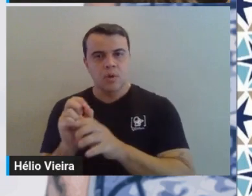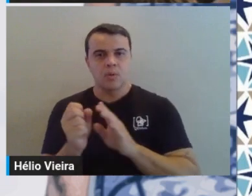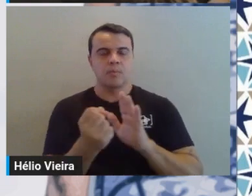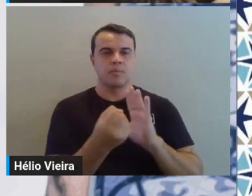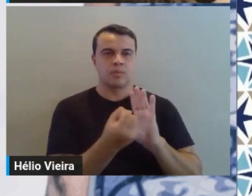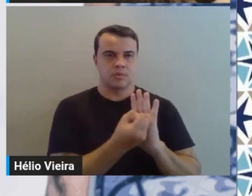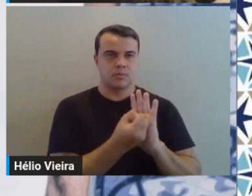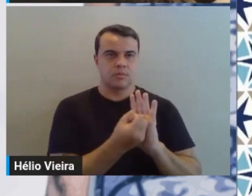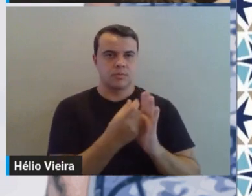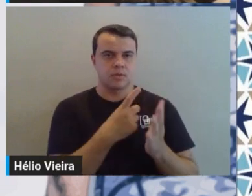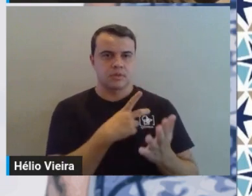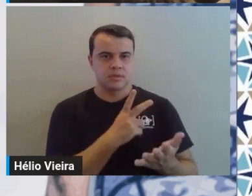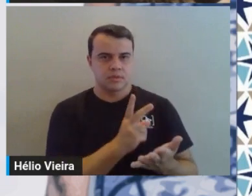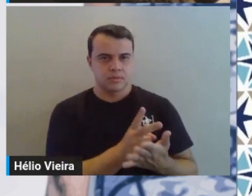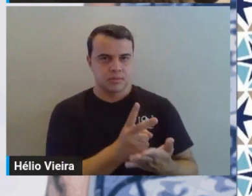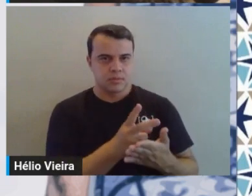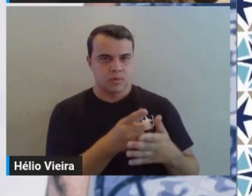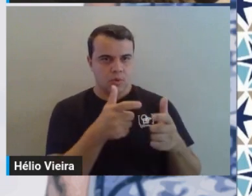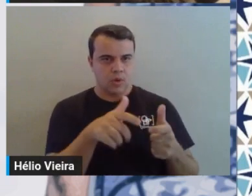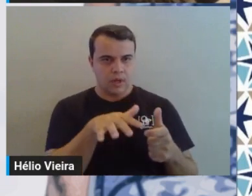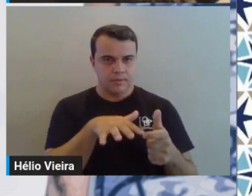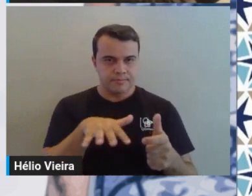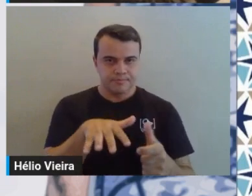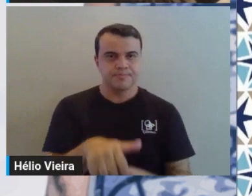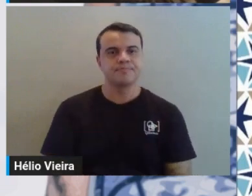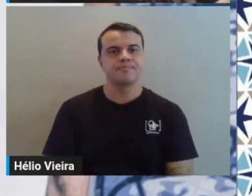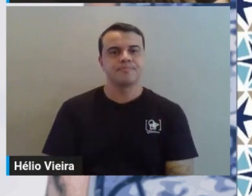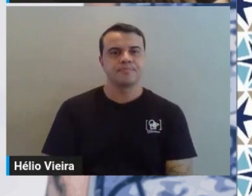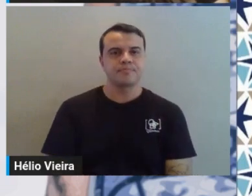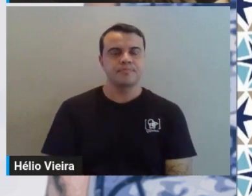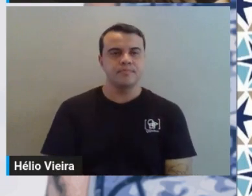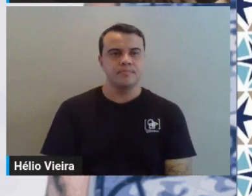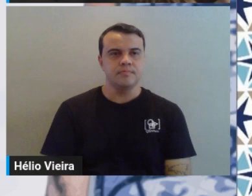se manter esses espaços, né?